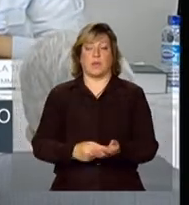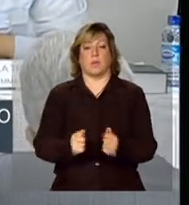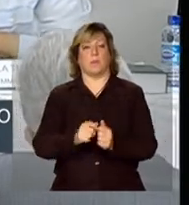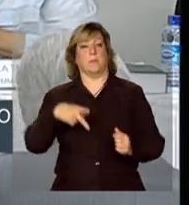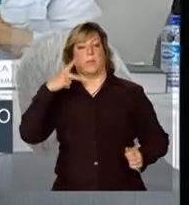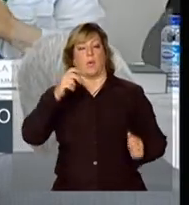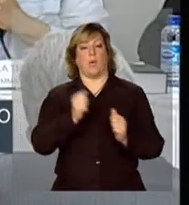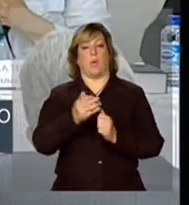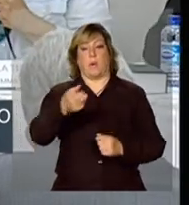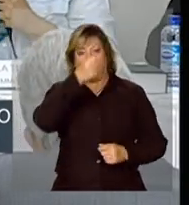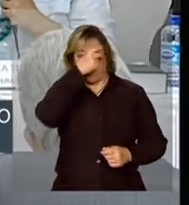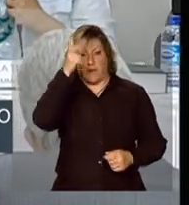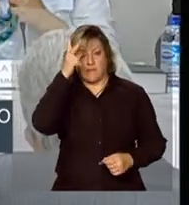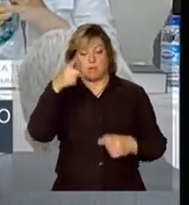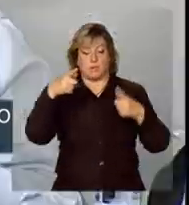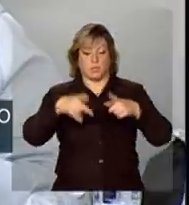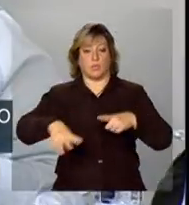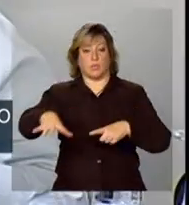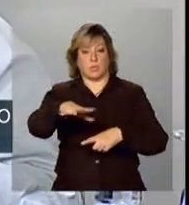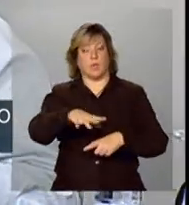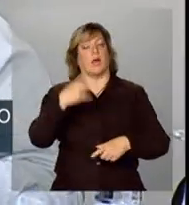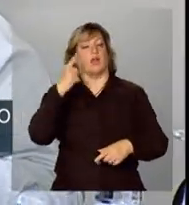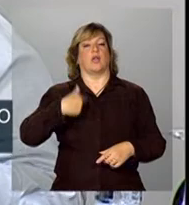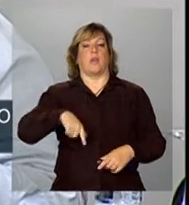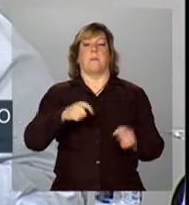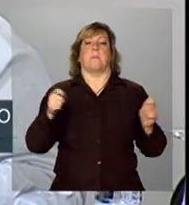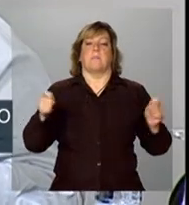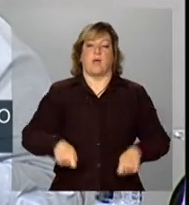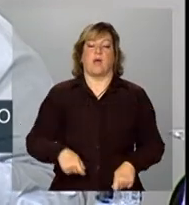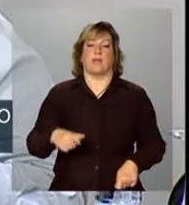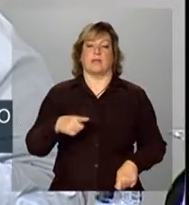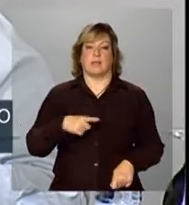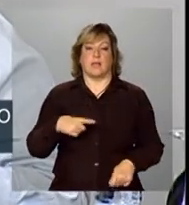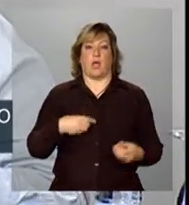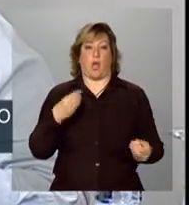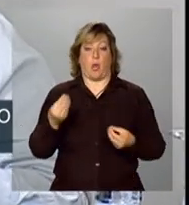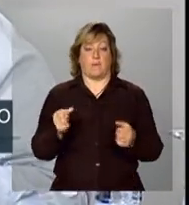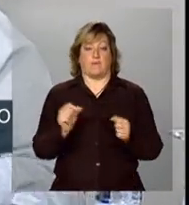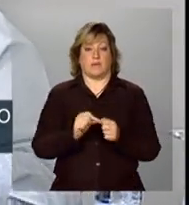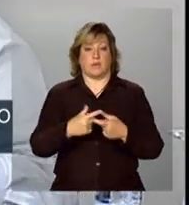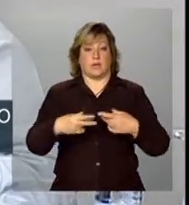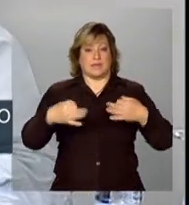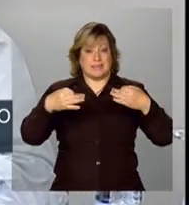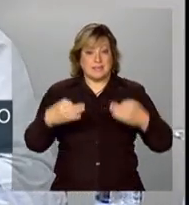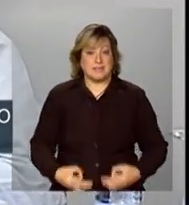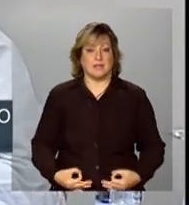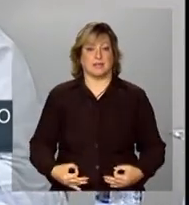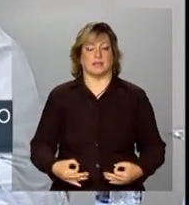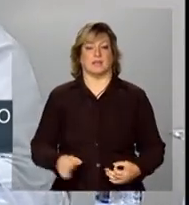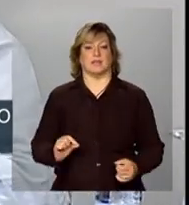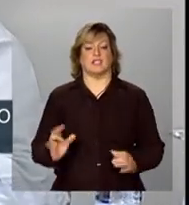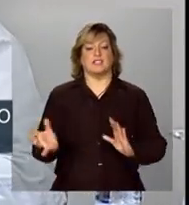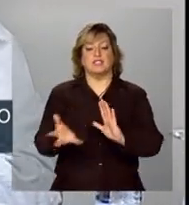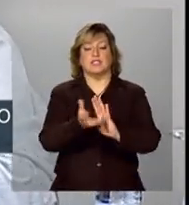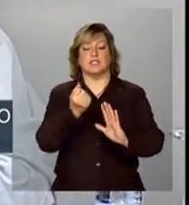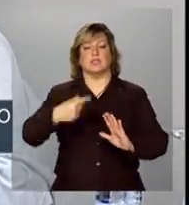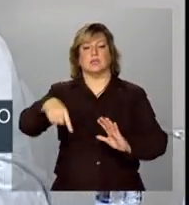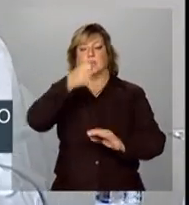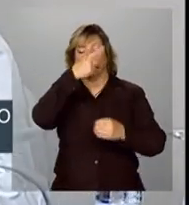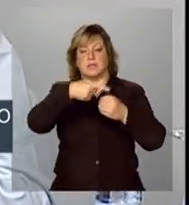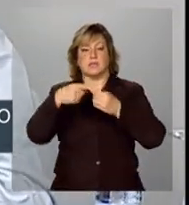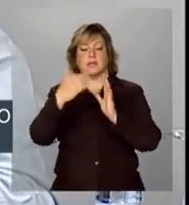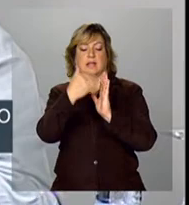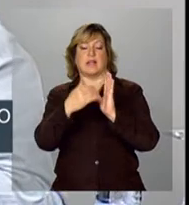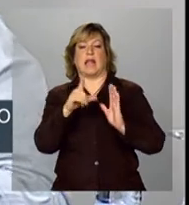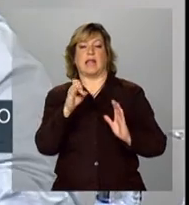prefeito, com a gestão local, para que a gente pudesse, com isso, ter as medidas concretas de retirada dos municípios da chamada lista